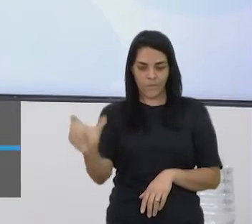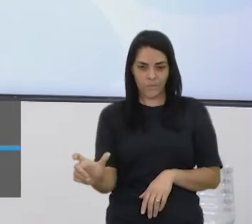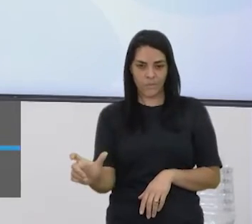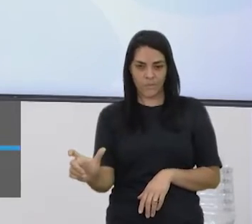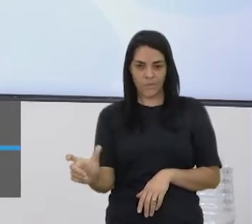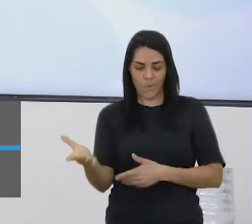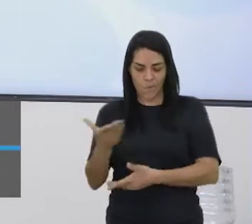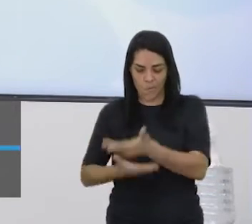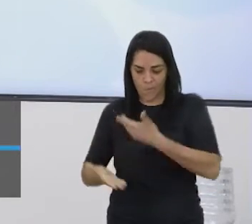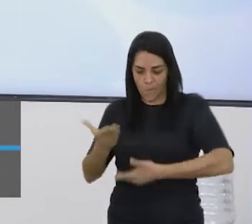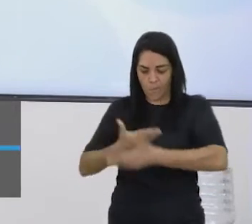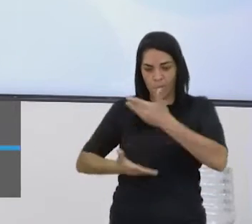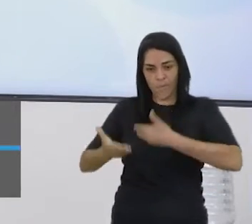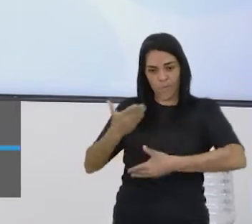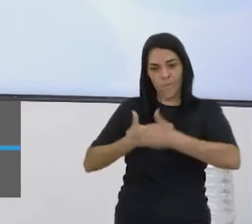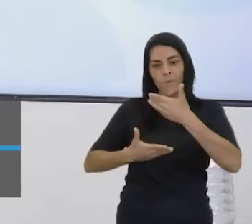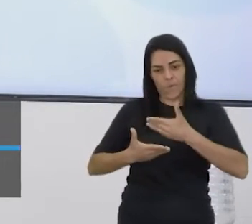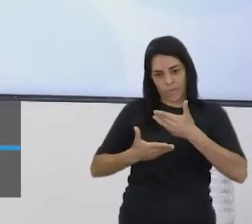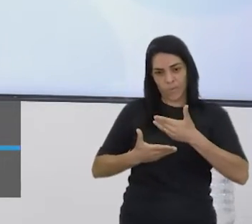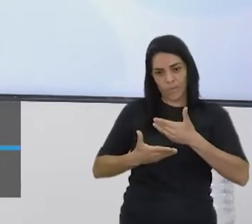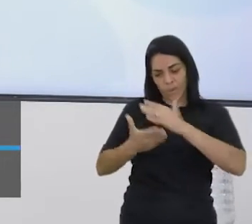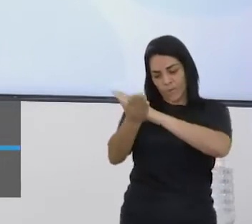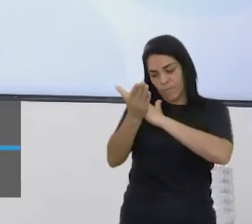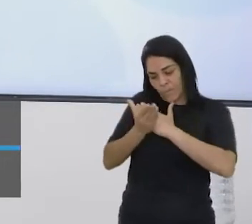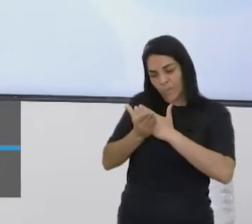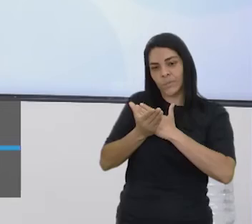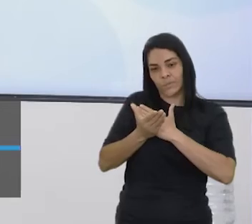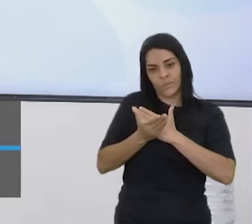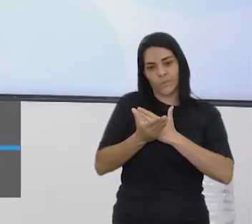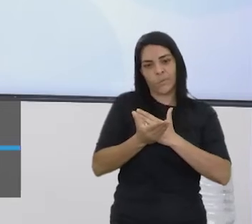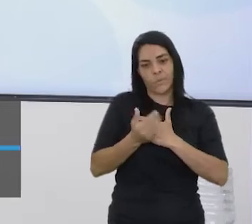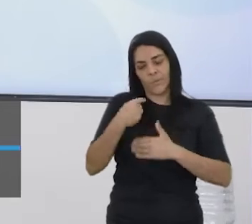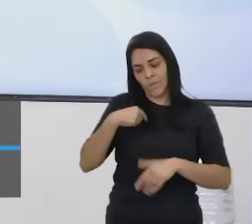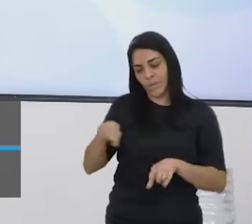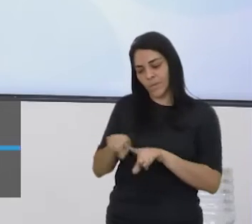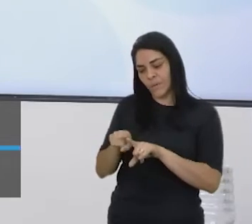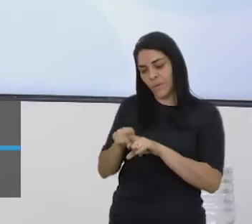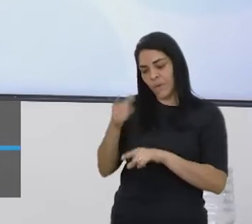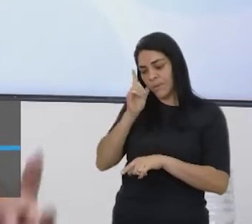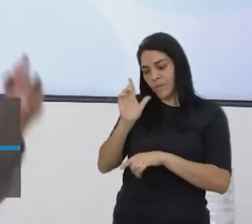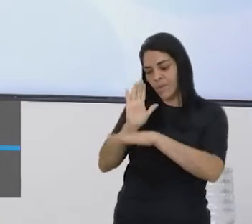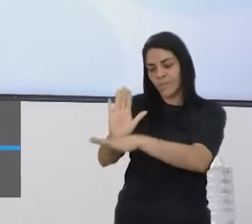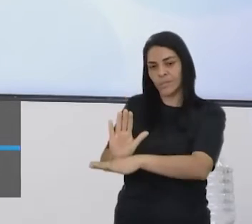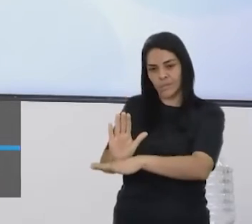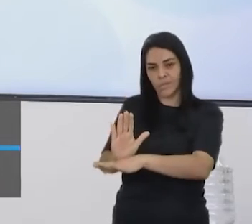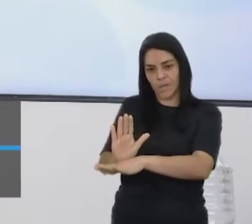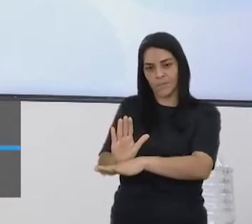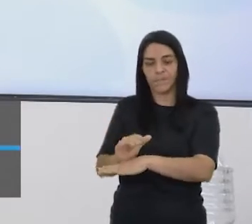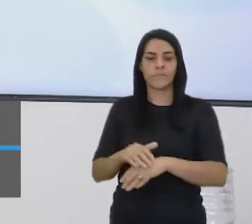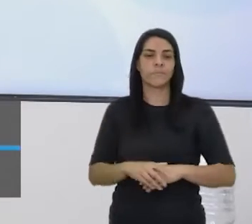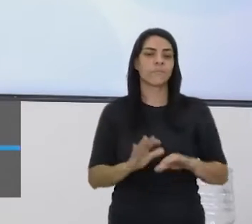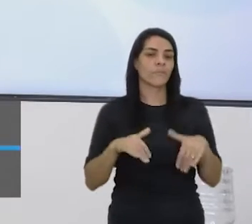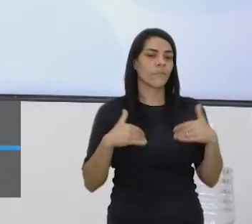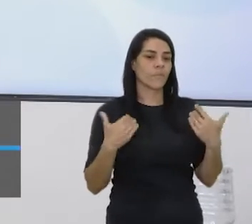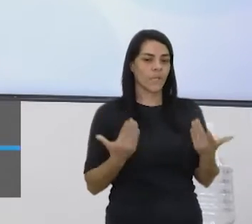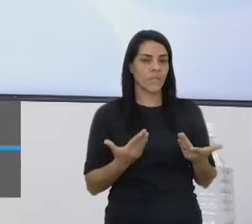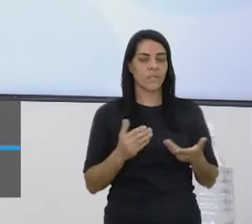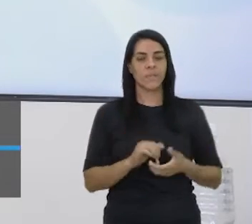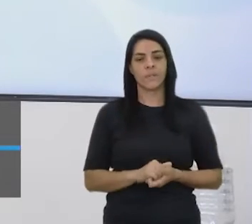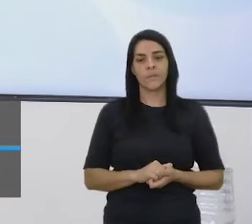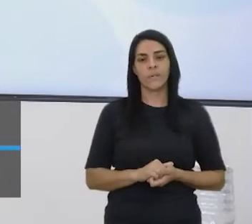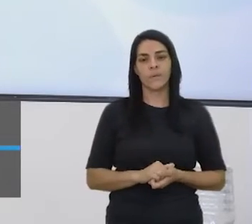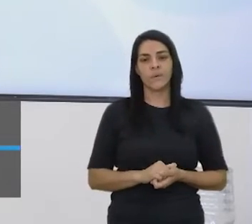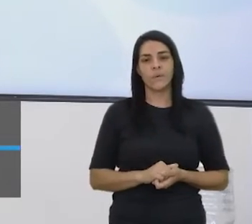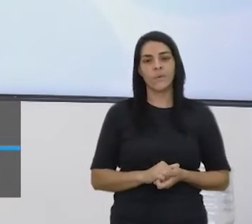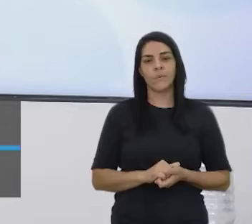deixado uma impressão positiva né que eu posso até agregado a vida delas e isso querendo ou não tá completamente ligado com esse processo de